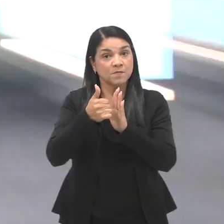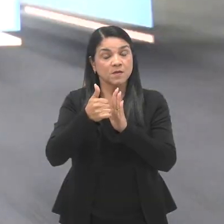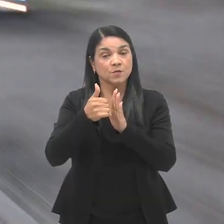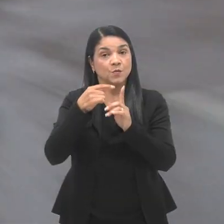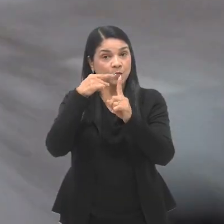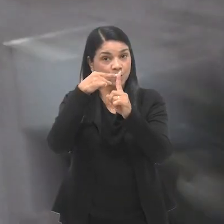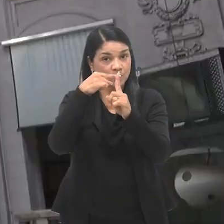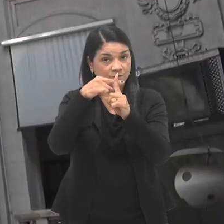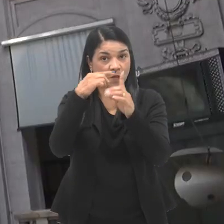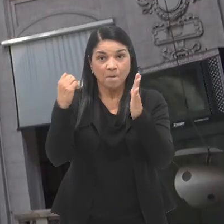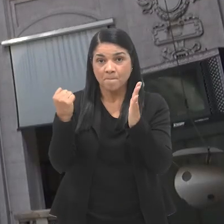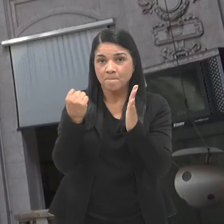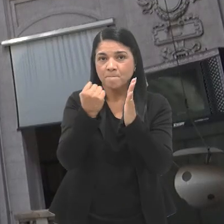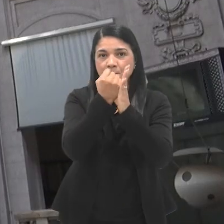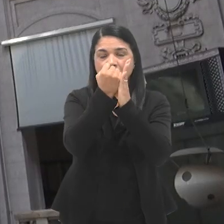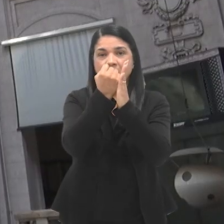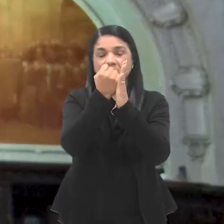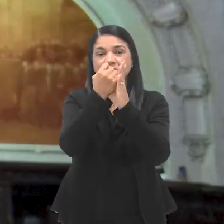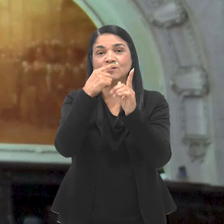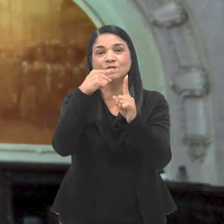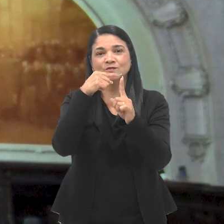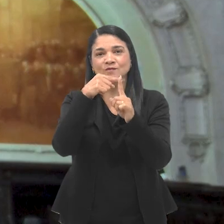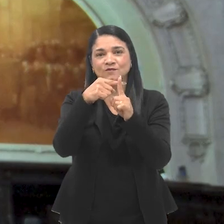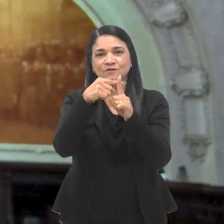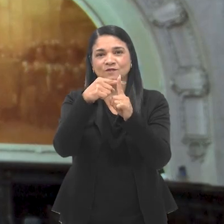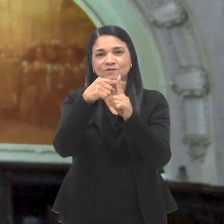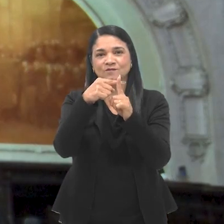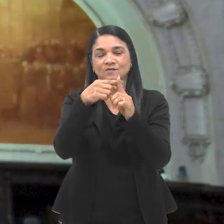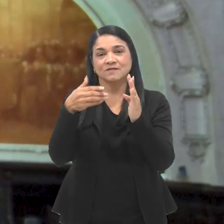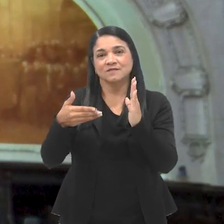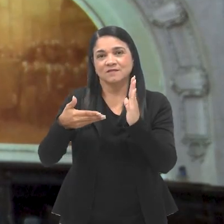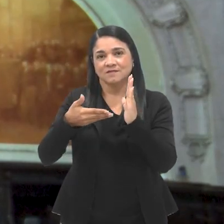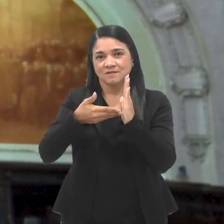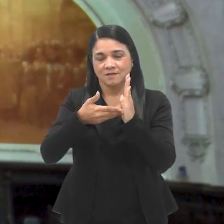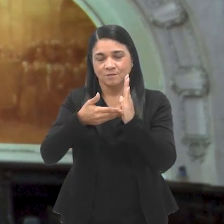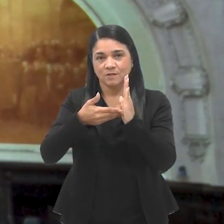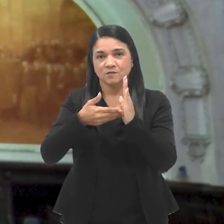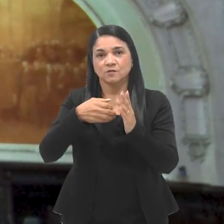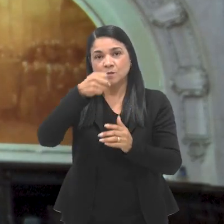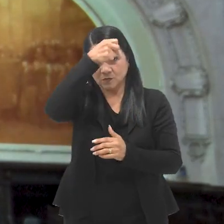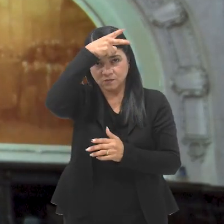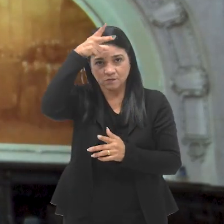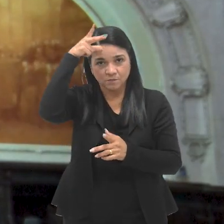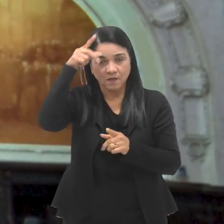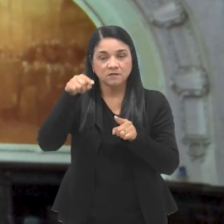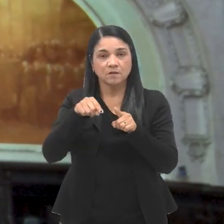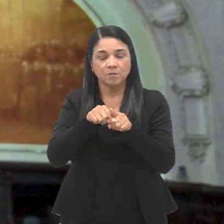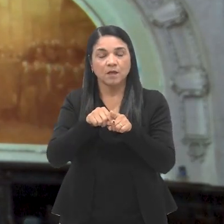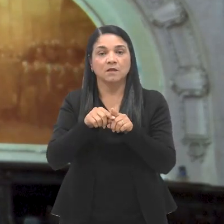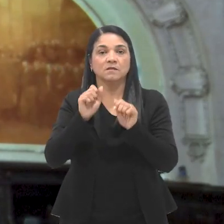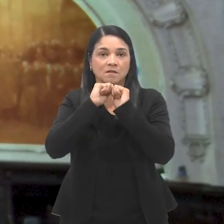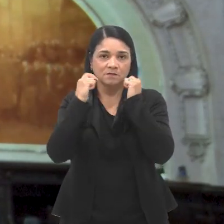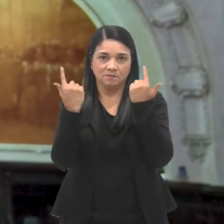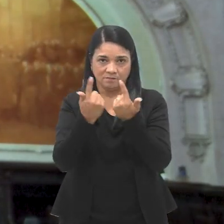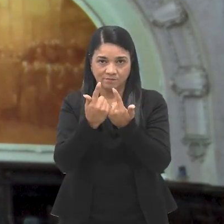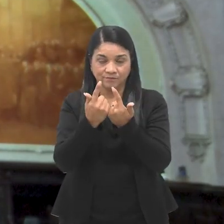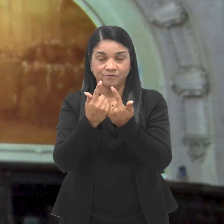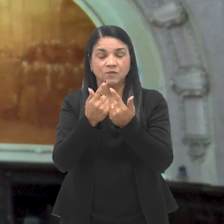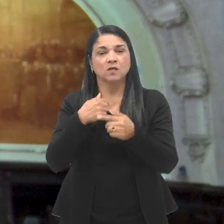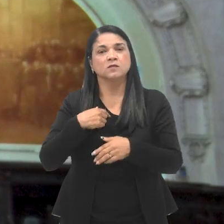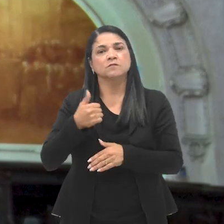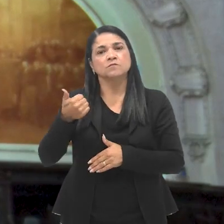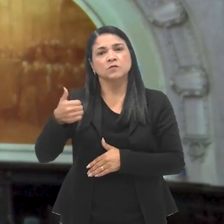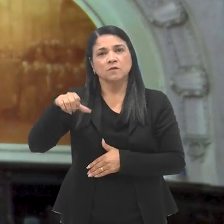original do prédio, esse é o primeiro crucifixo que marca a entrada dos crucifixos nas câmaras municipais e nas assembleias